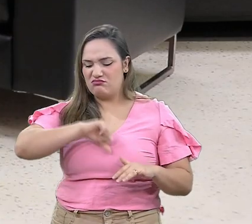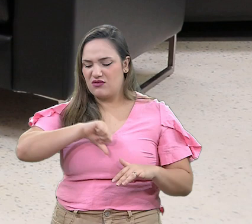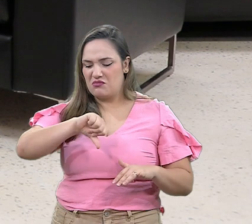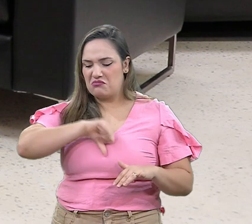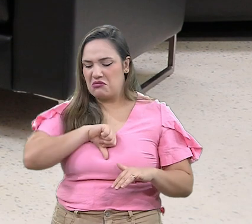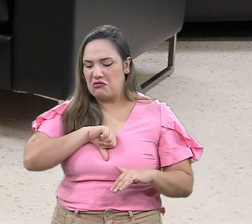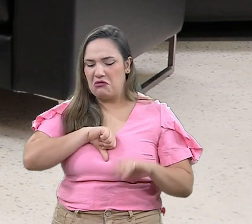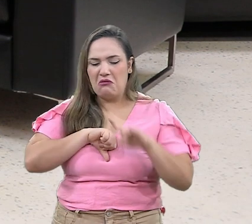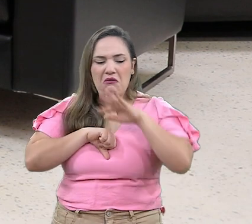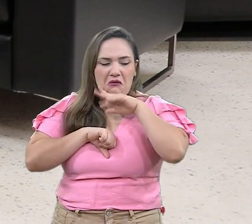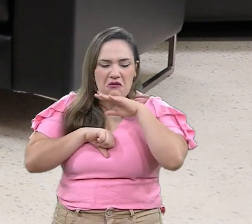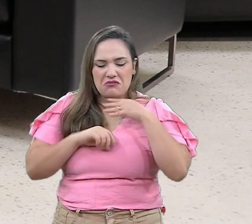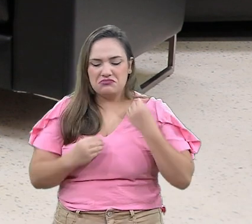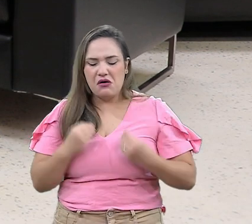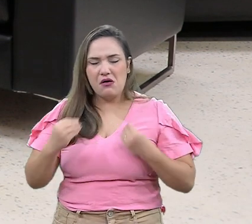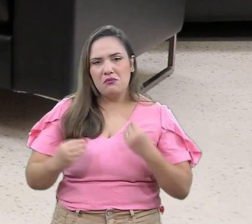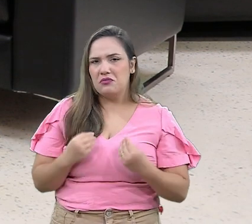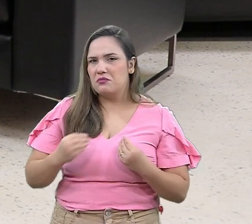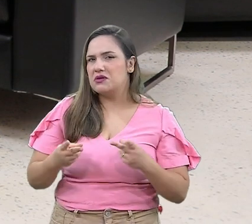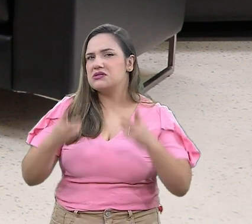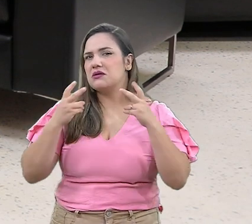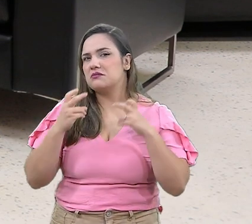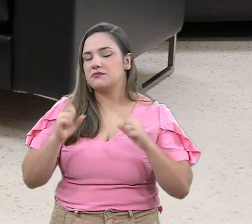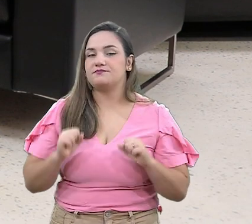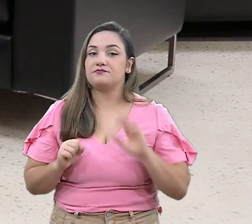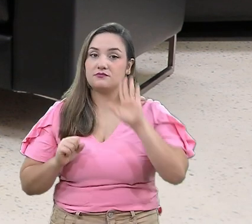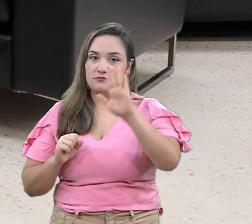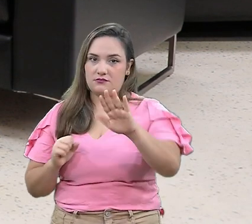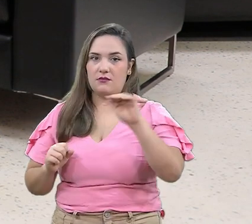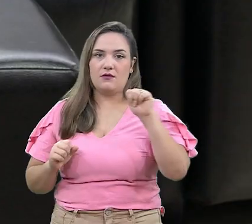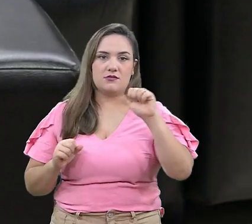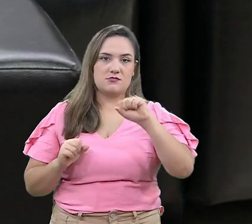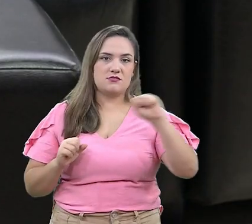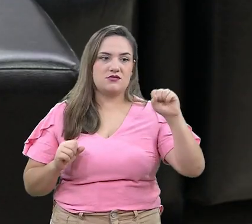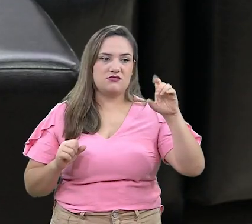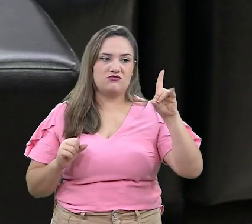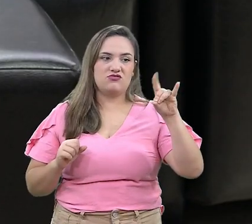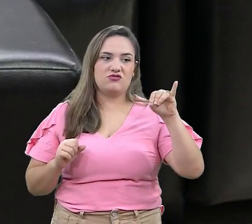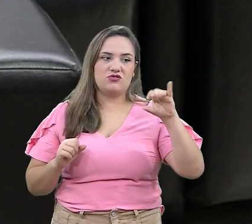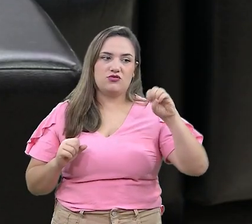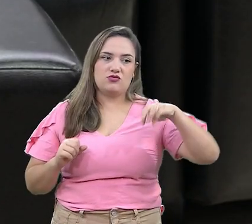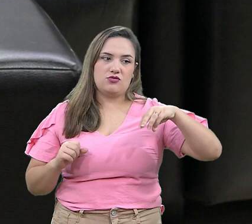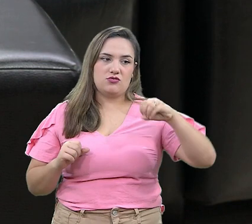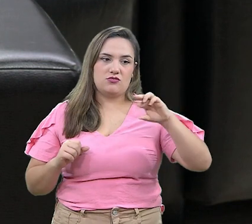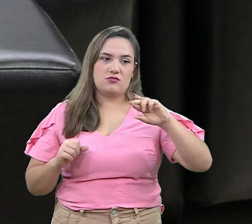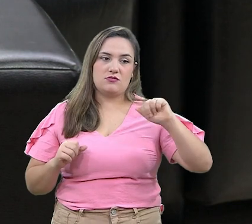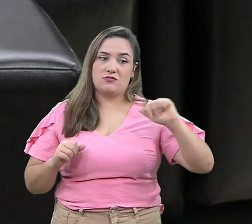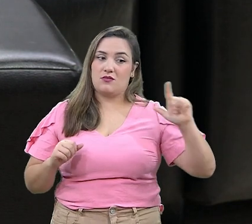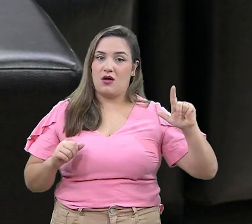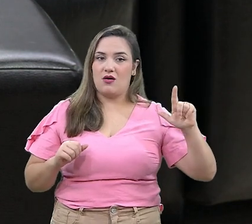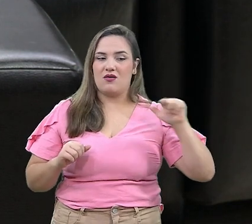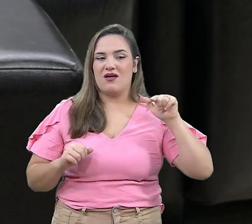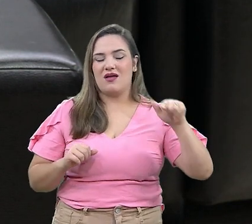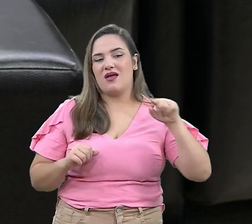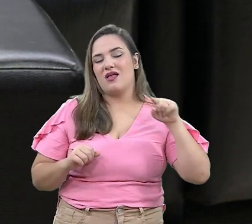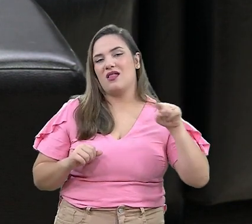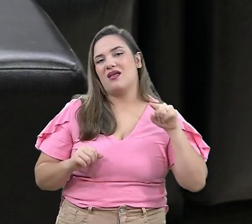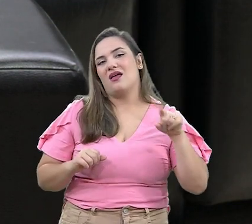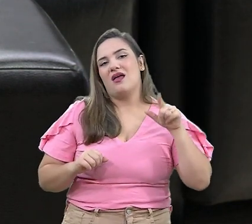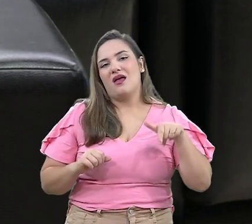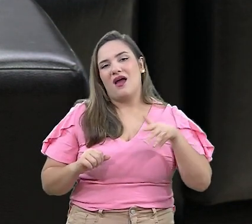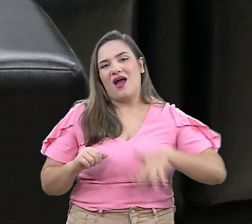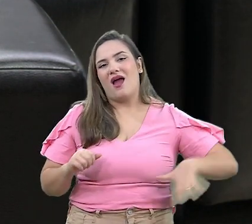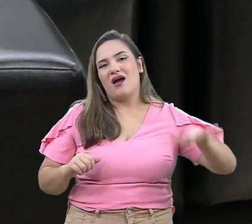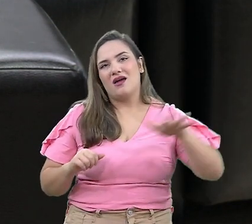que isso é definido? Então, é exatamente isso. O assédio moral, ele vai nos trazer